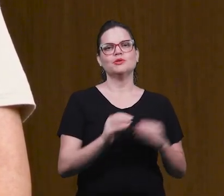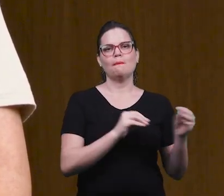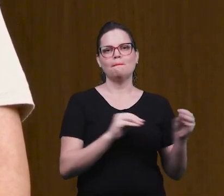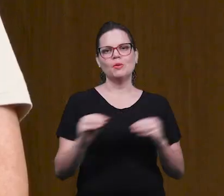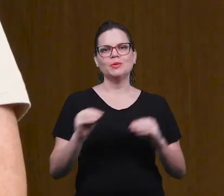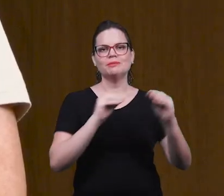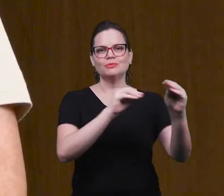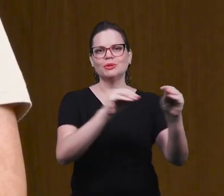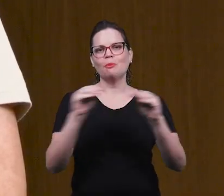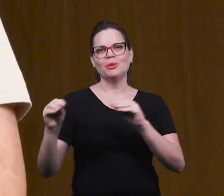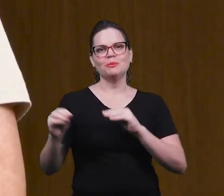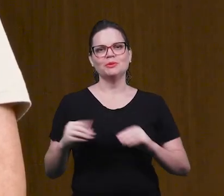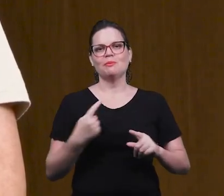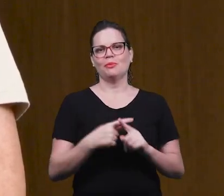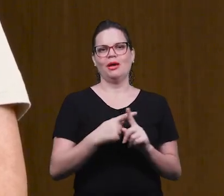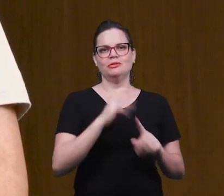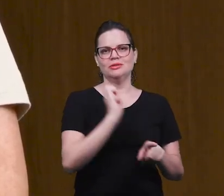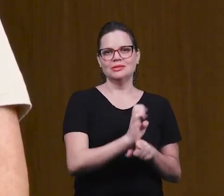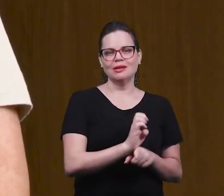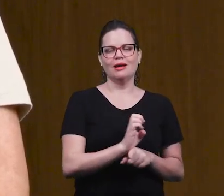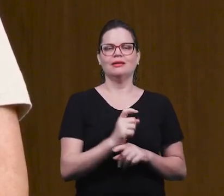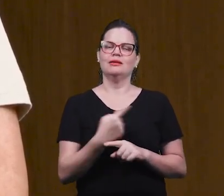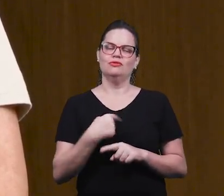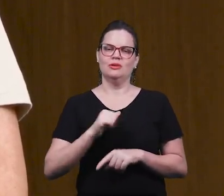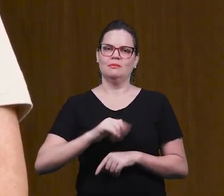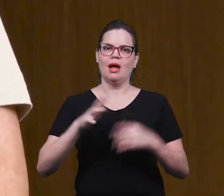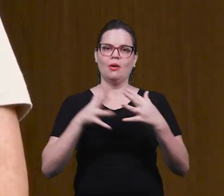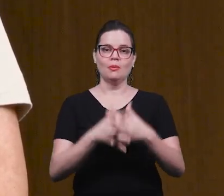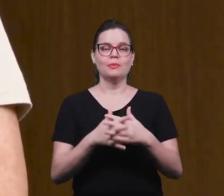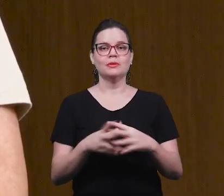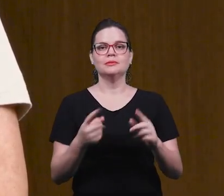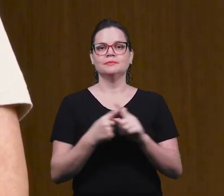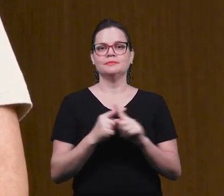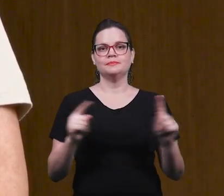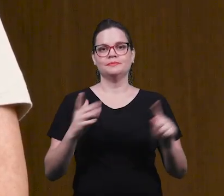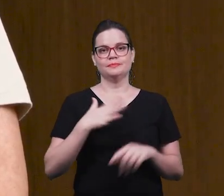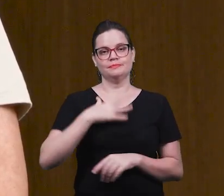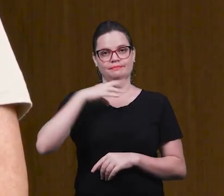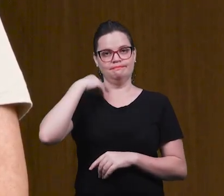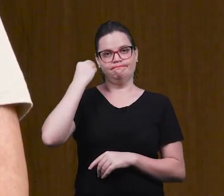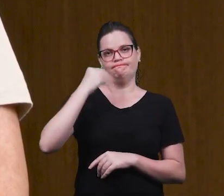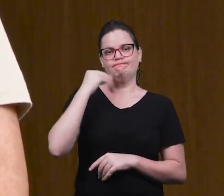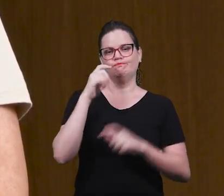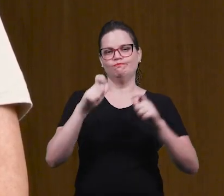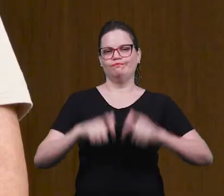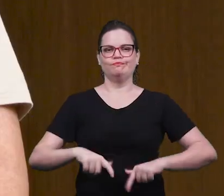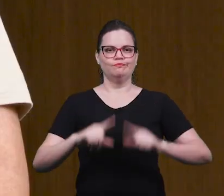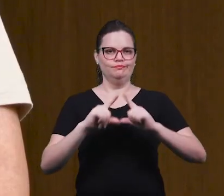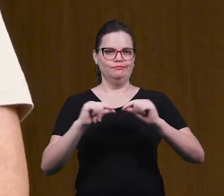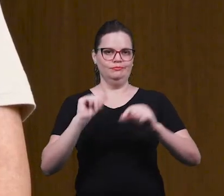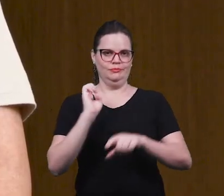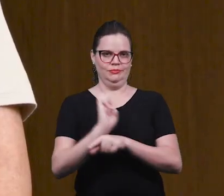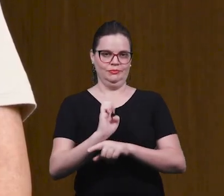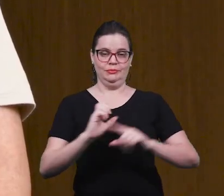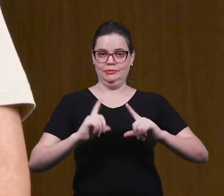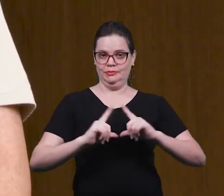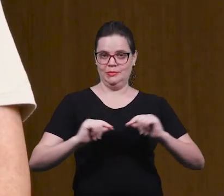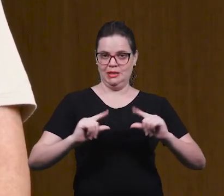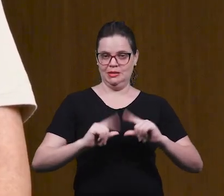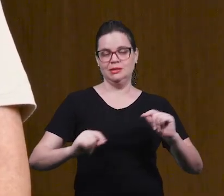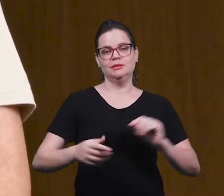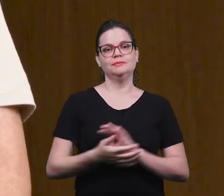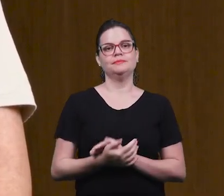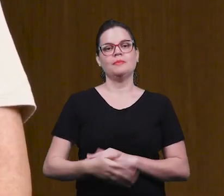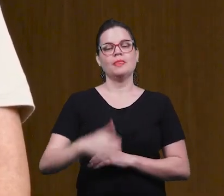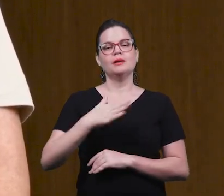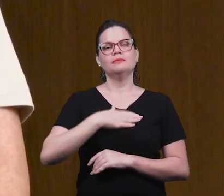de estado por causa da profissão dele. Aí ficou meio complicado, mas eu tive uma experiência interessante em Brasília. Eu tinha